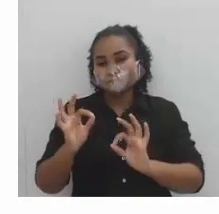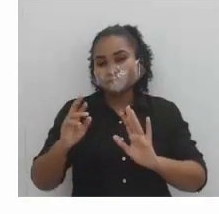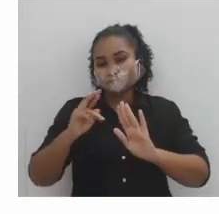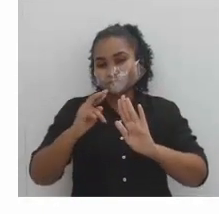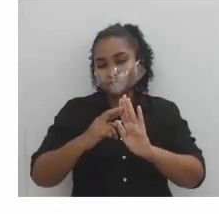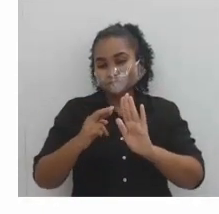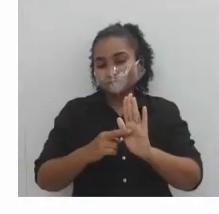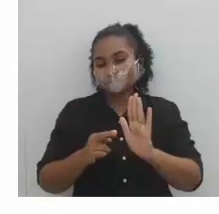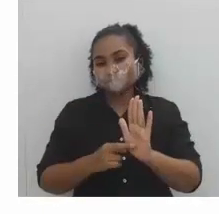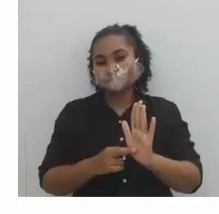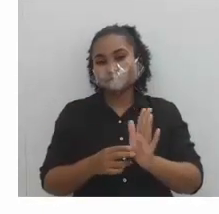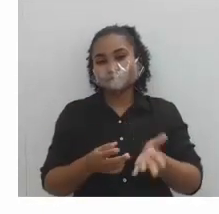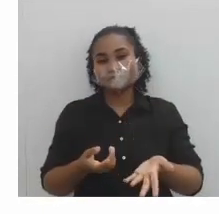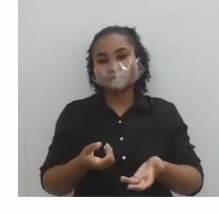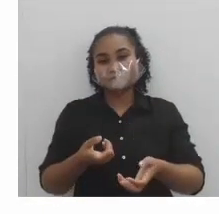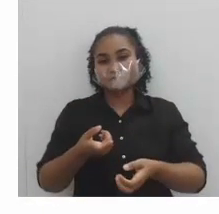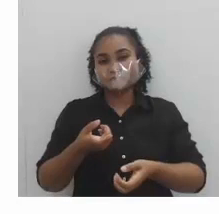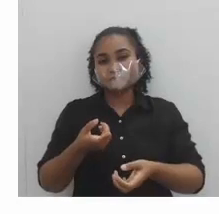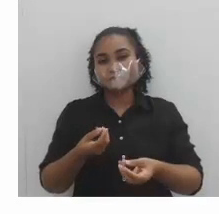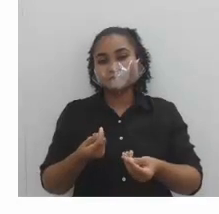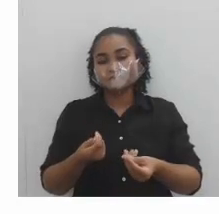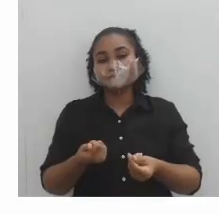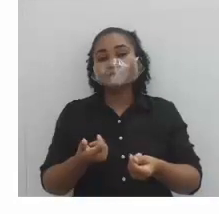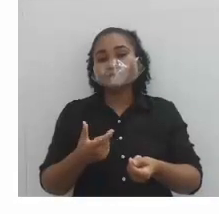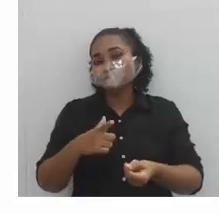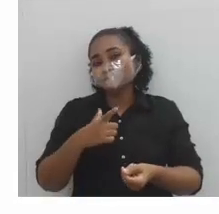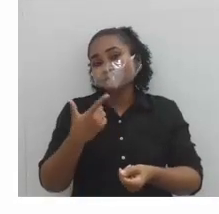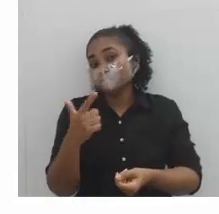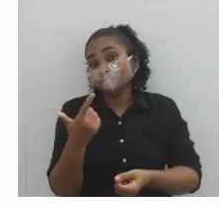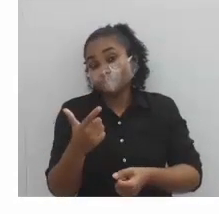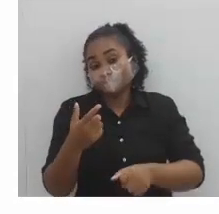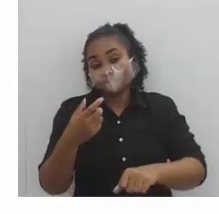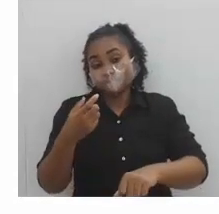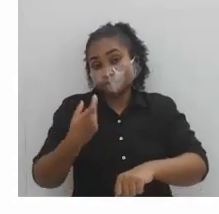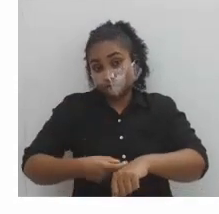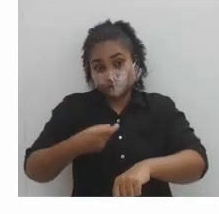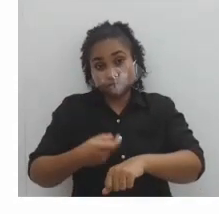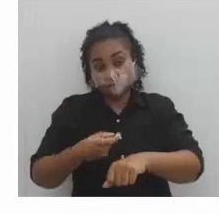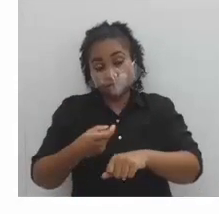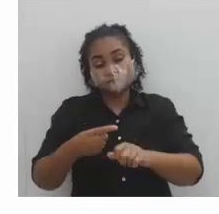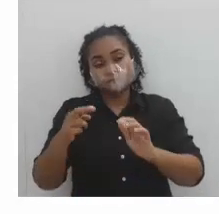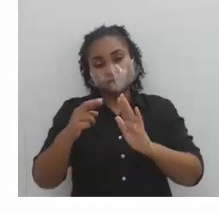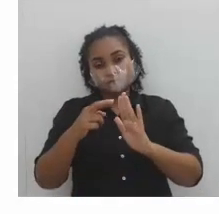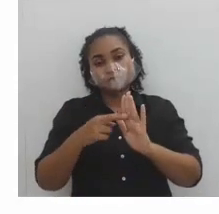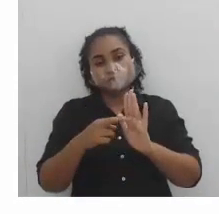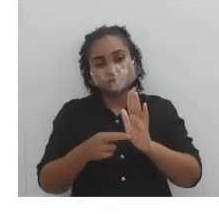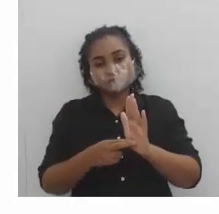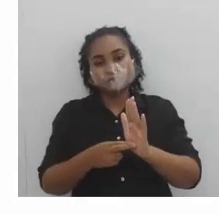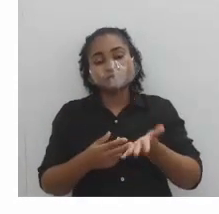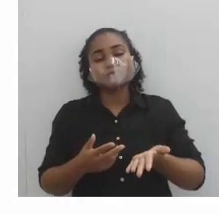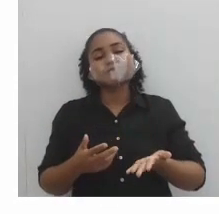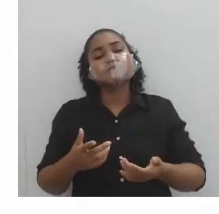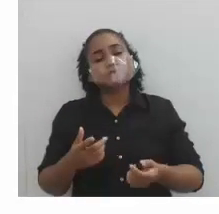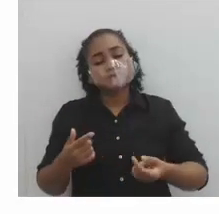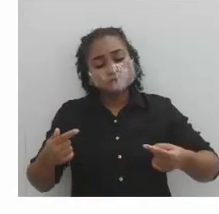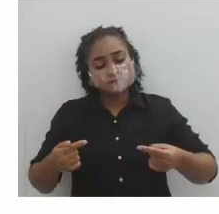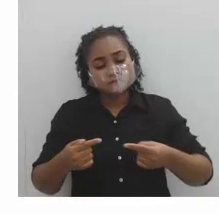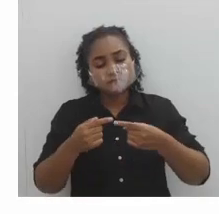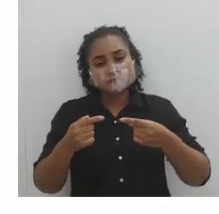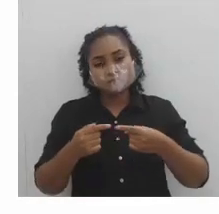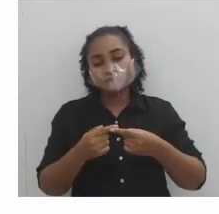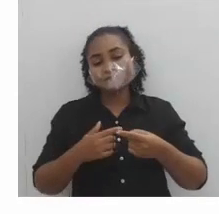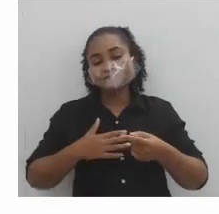regras, ele também não tem regras fixas, como eu citei agora acima, e ele está ligado assim,